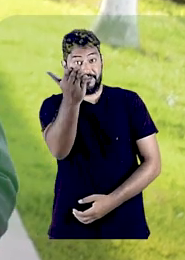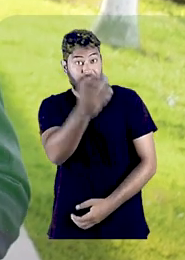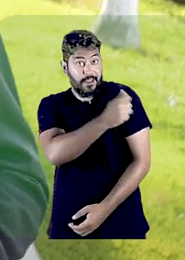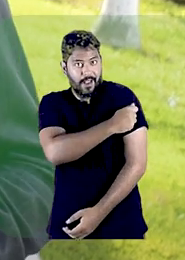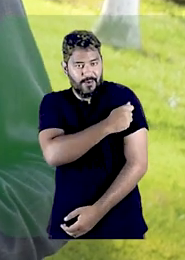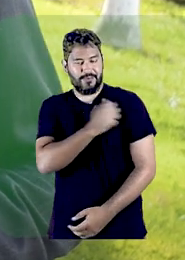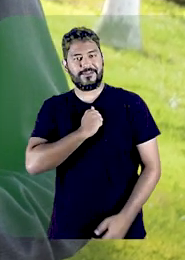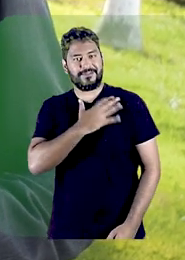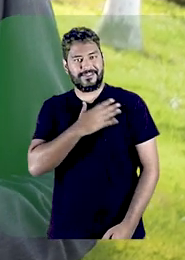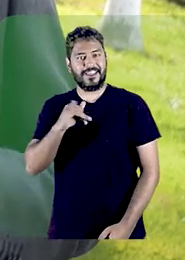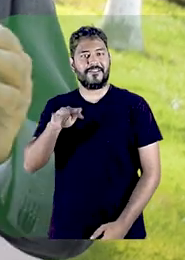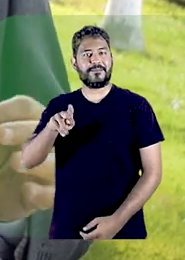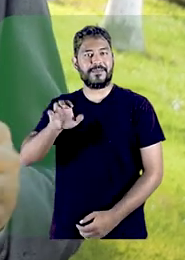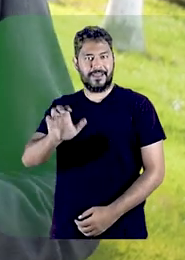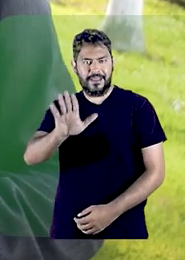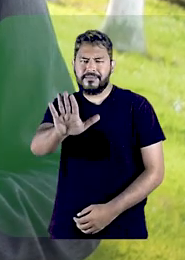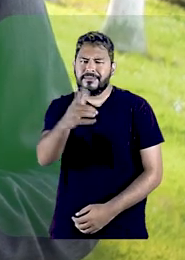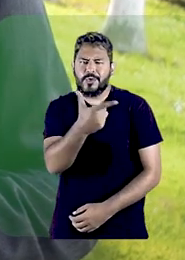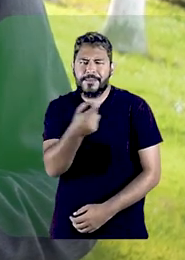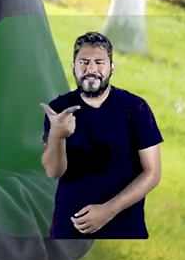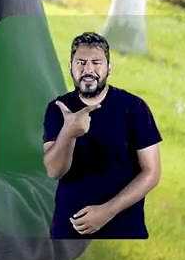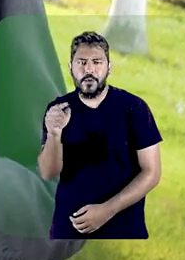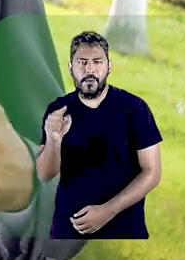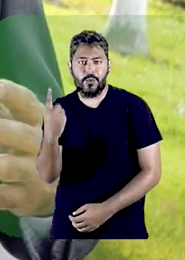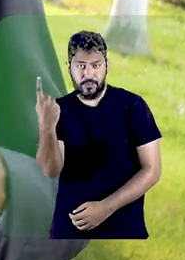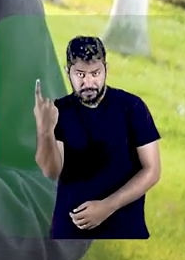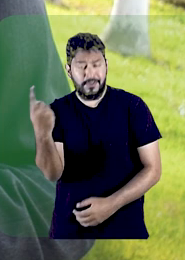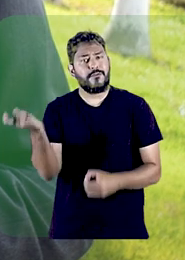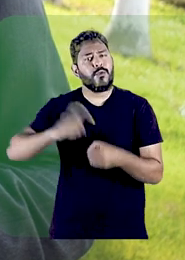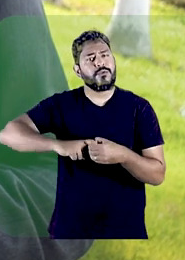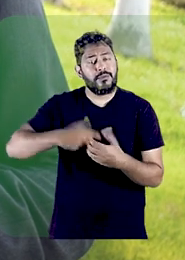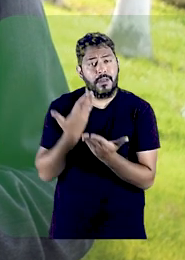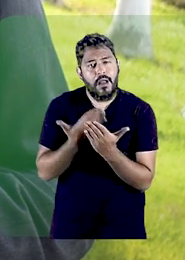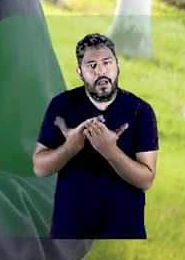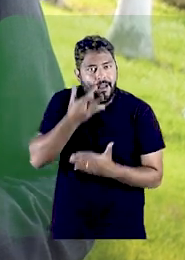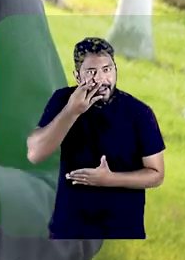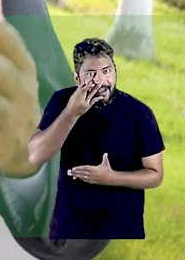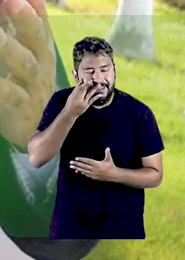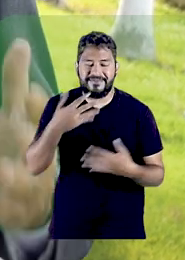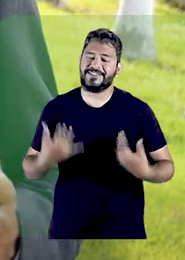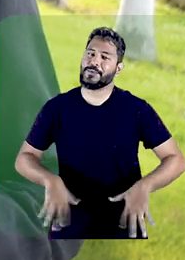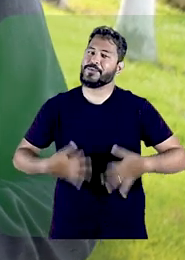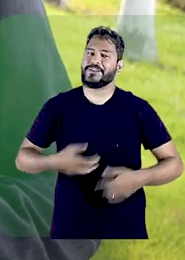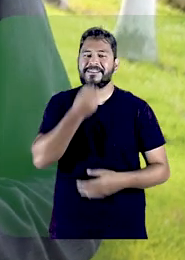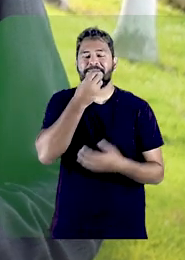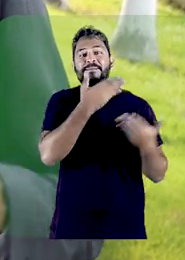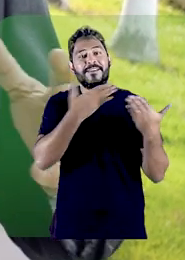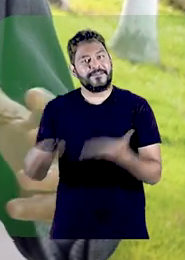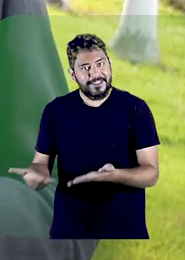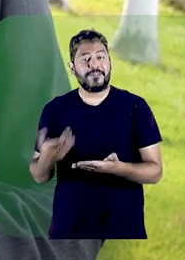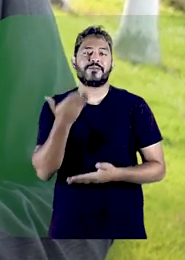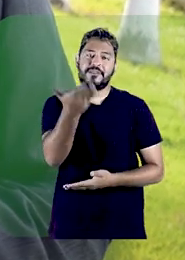Você, estudante do IFPE, que neste 2022.1 voltou às aulas presenciais, seja muito